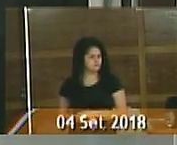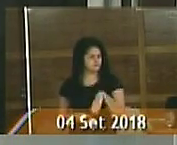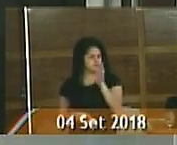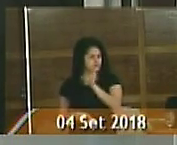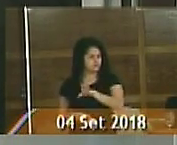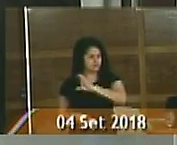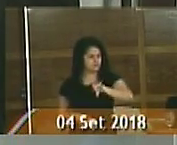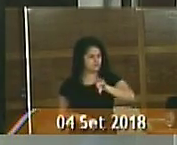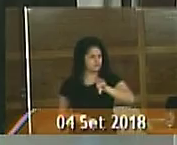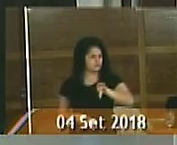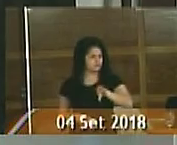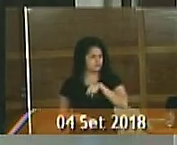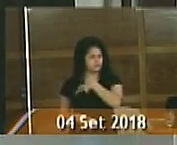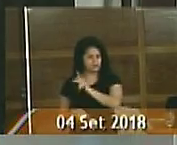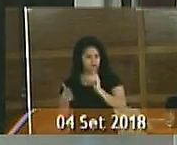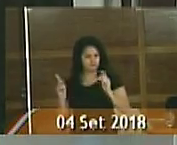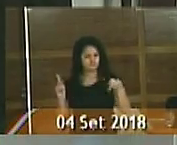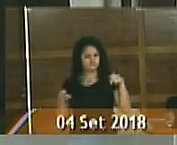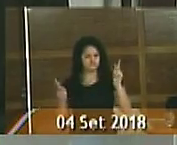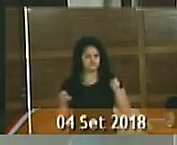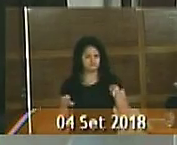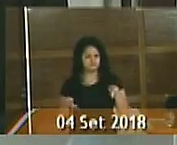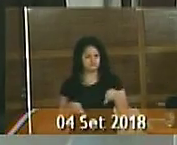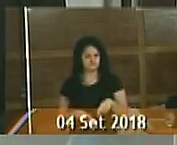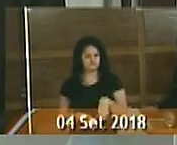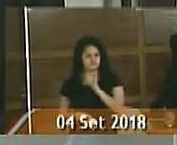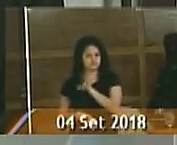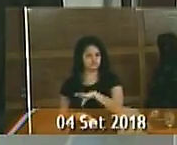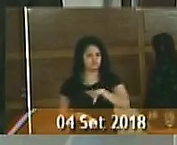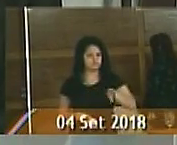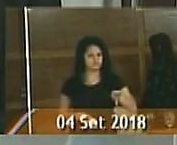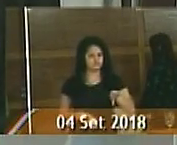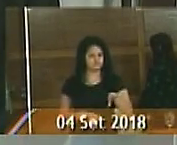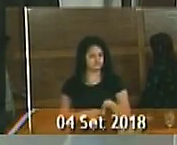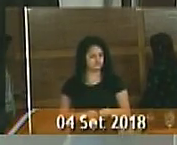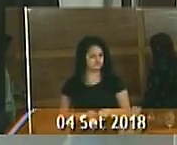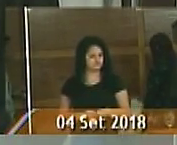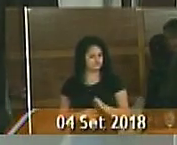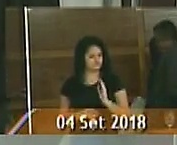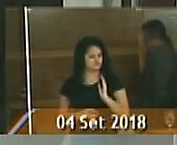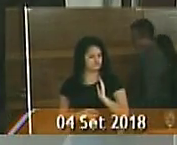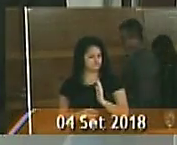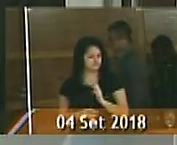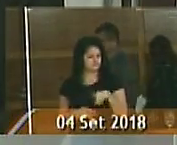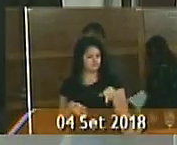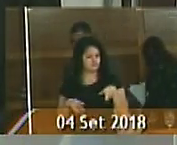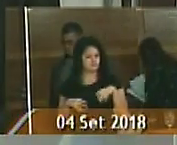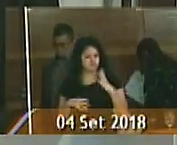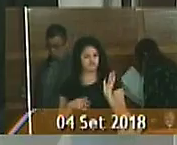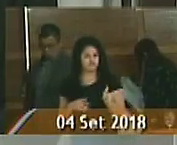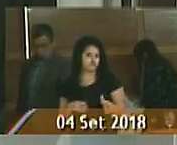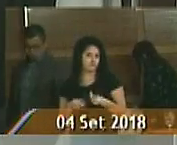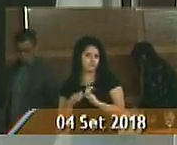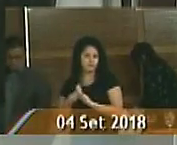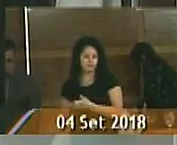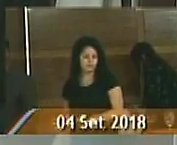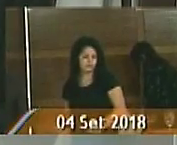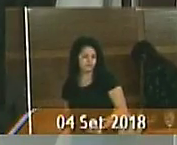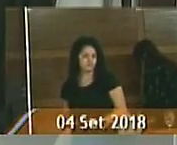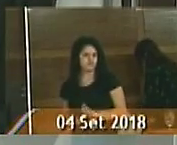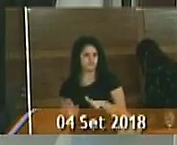igreja católica, lá do Parque Mambucaba, a igreja Nossa Senhora do Rosário da Vila Histórica estava no chão, está